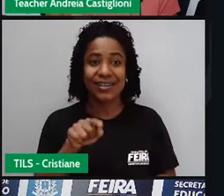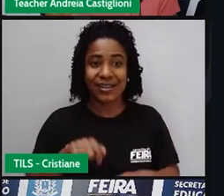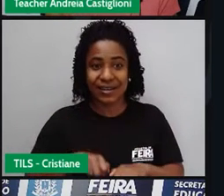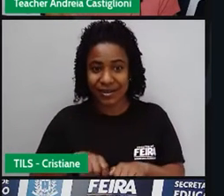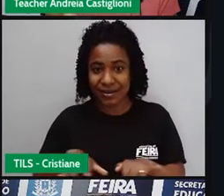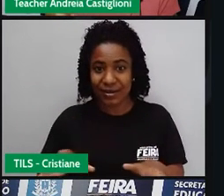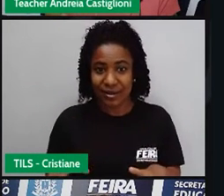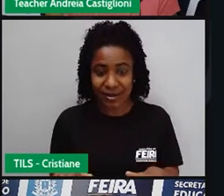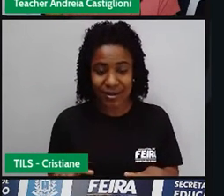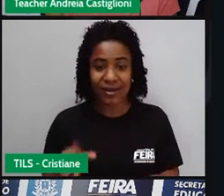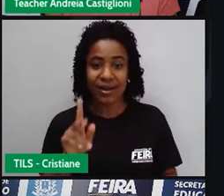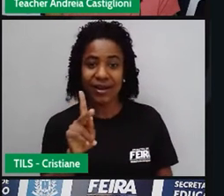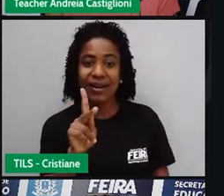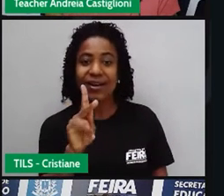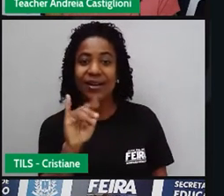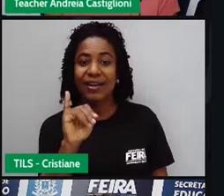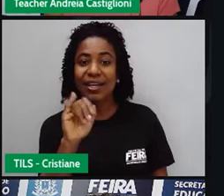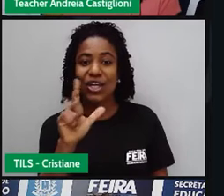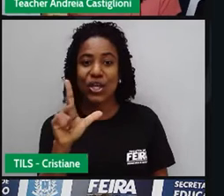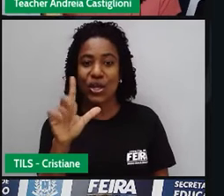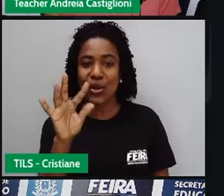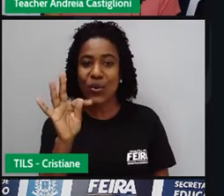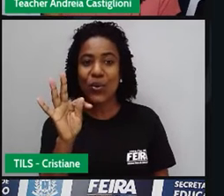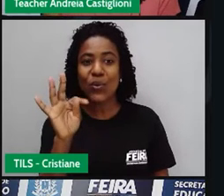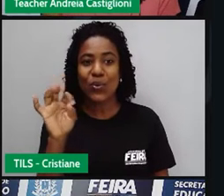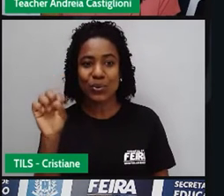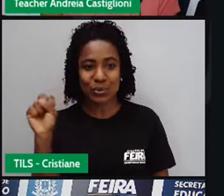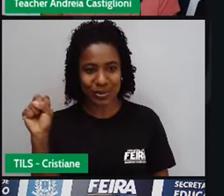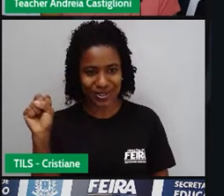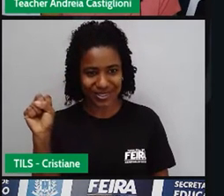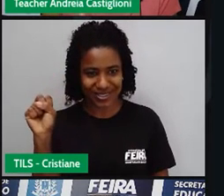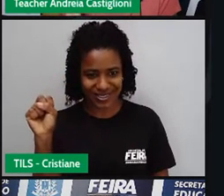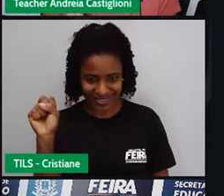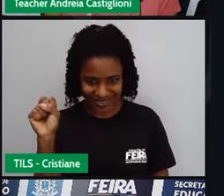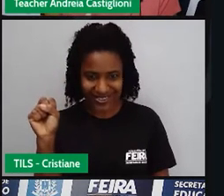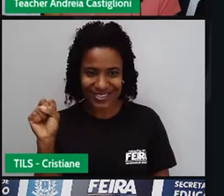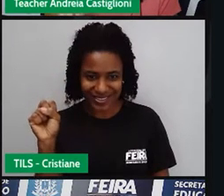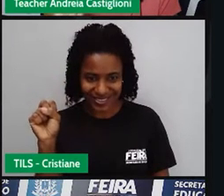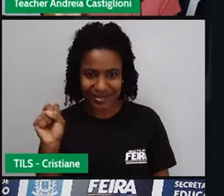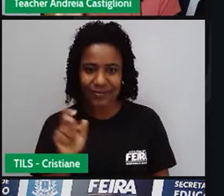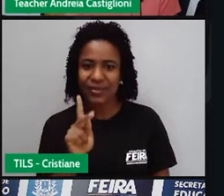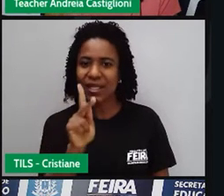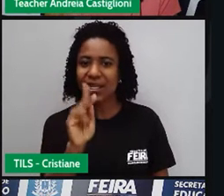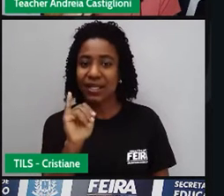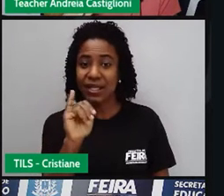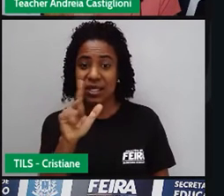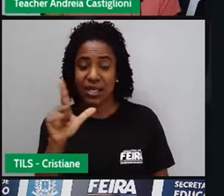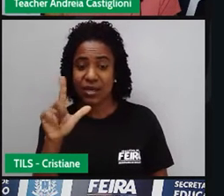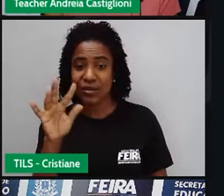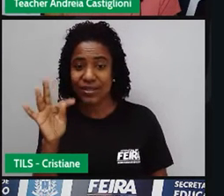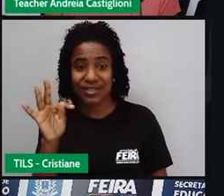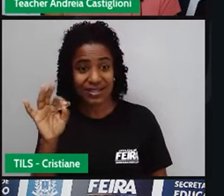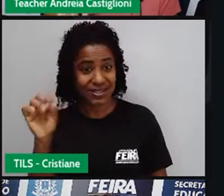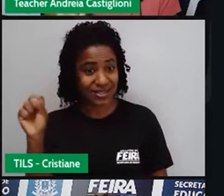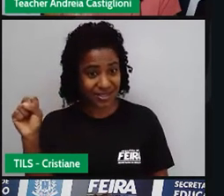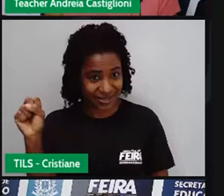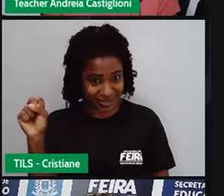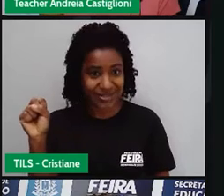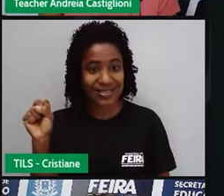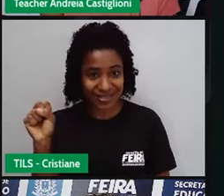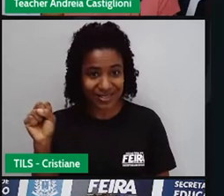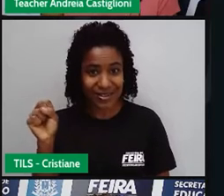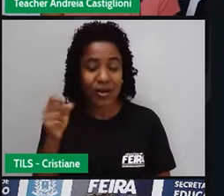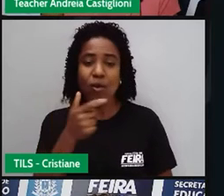kilos Electrolux Vamos repetir New kilts é a saia específica